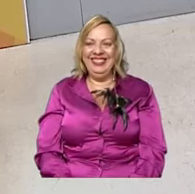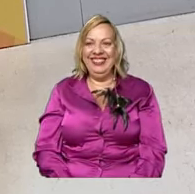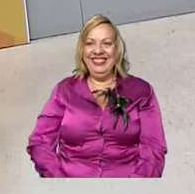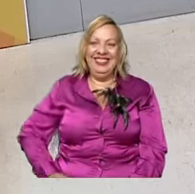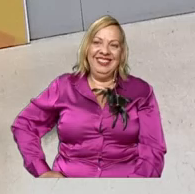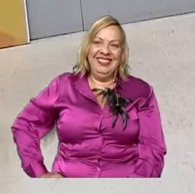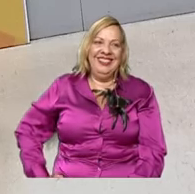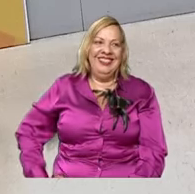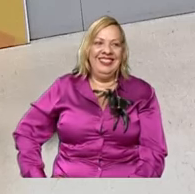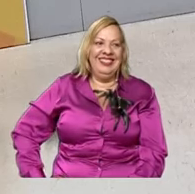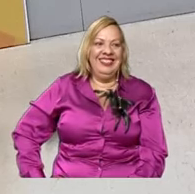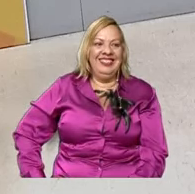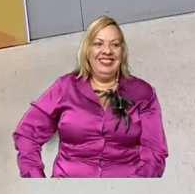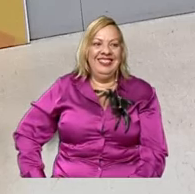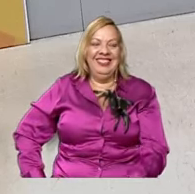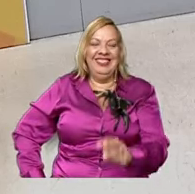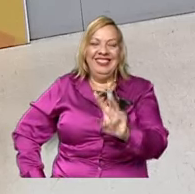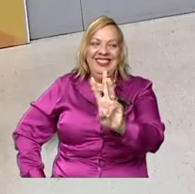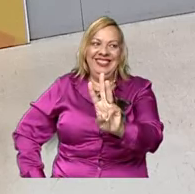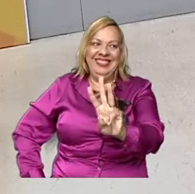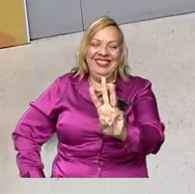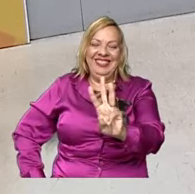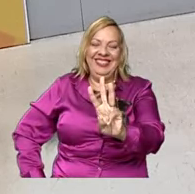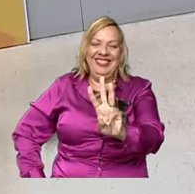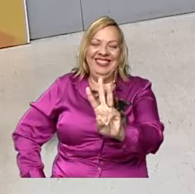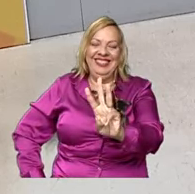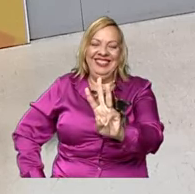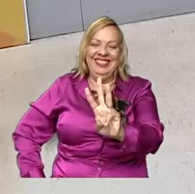número 15. Agora o